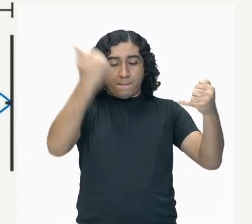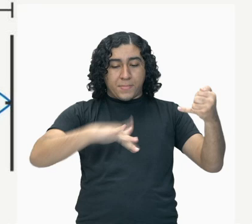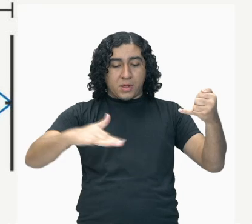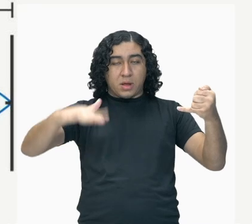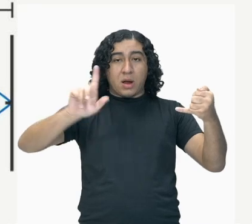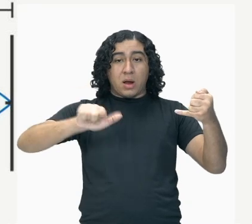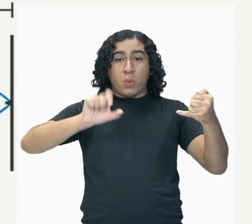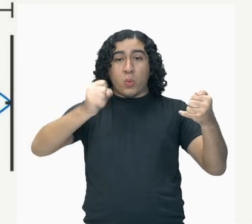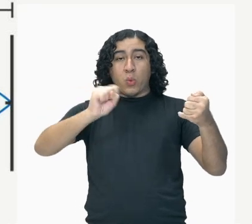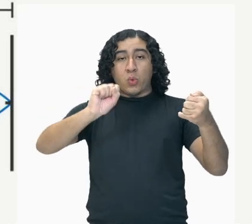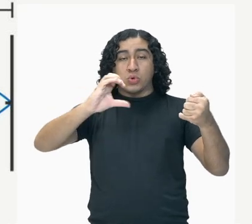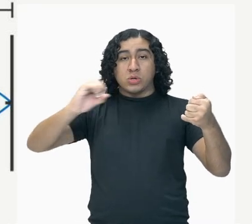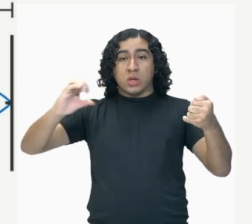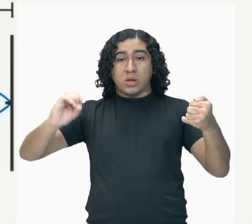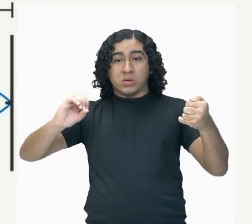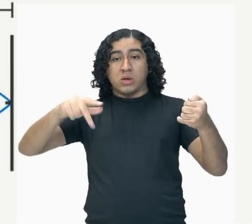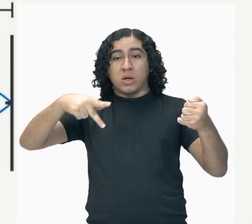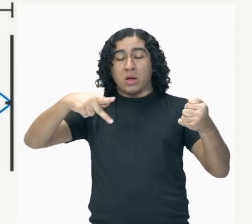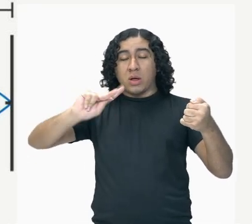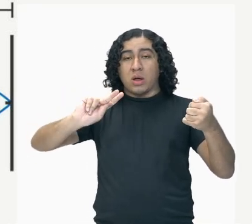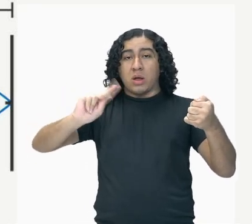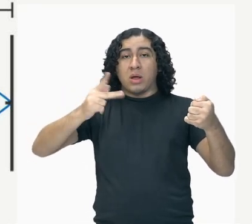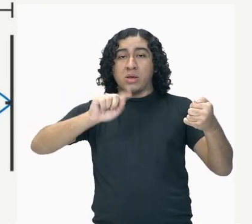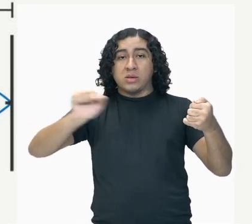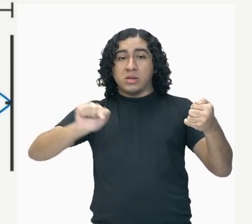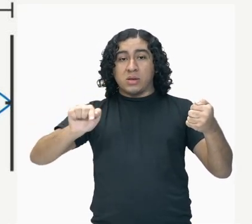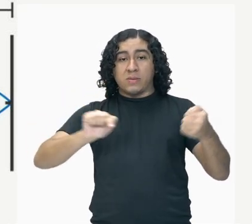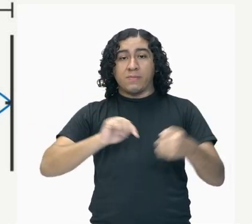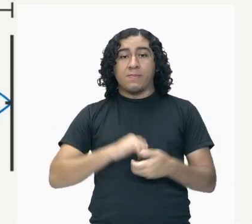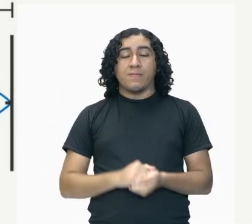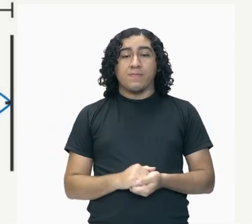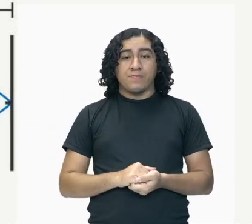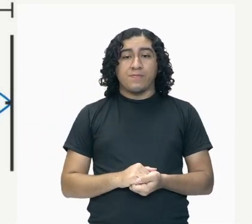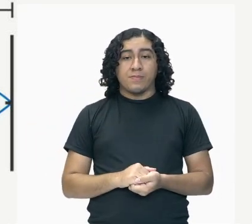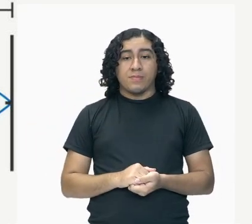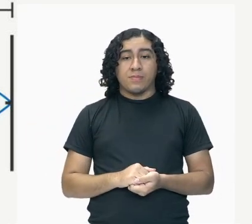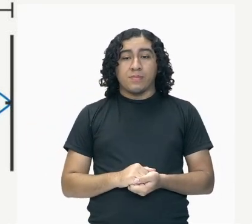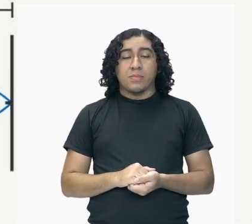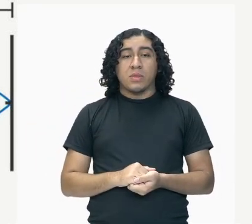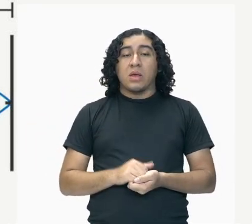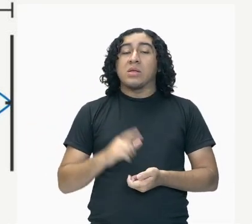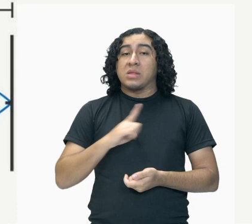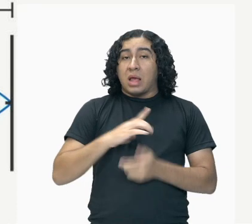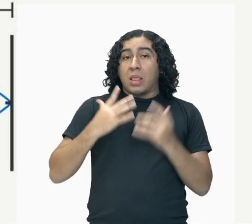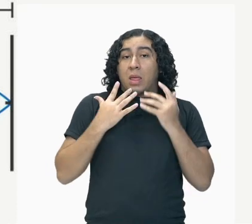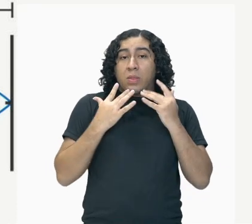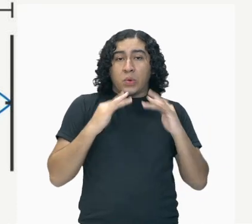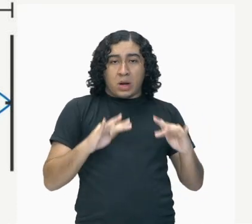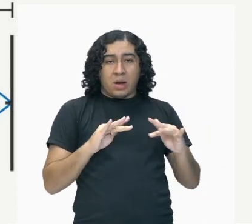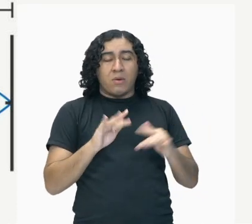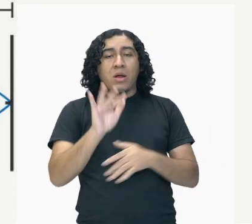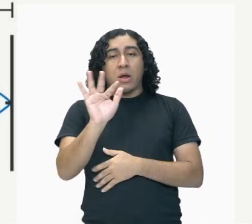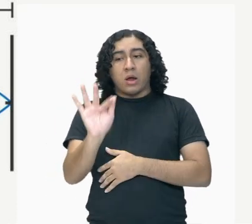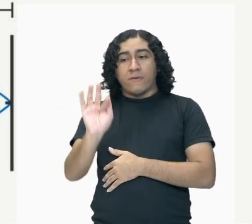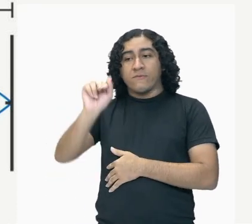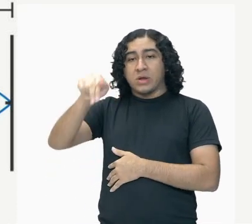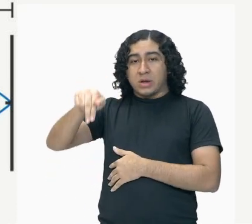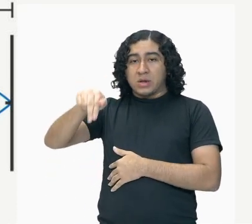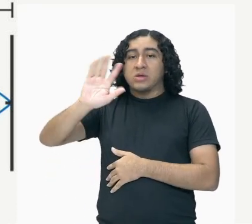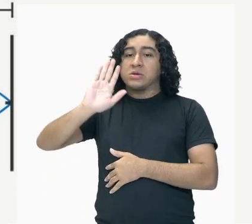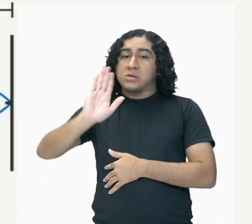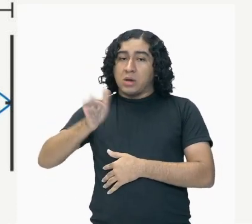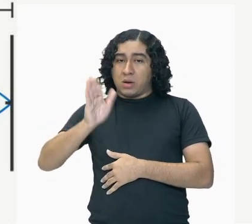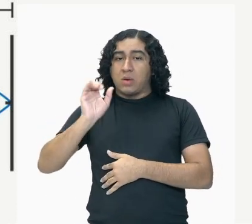hz pessoal o que ele tá me dando aí é a frequência natural ele tá me dando a frequência fundamental ele tá me dando aquele fn